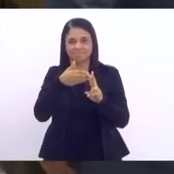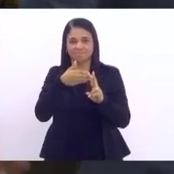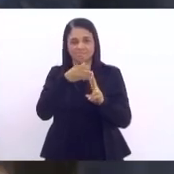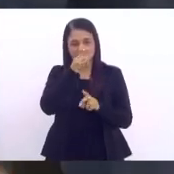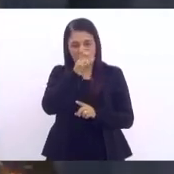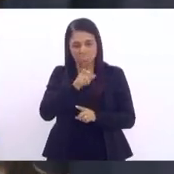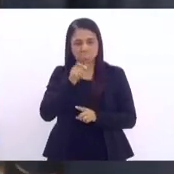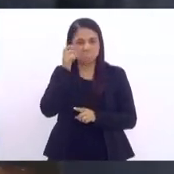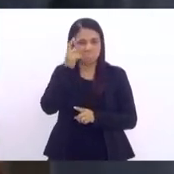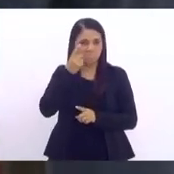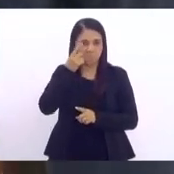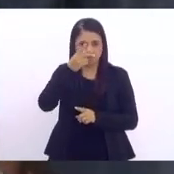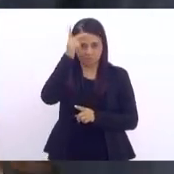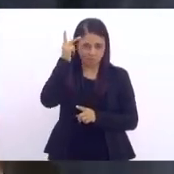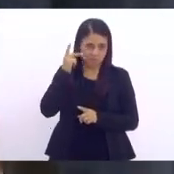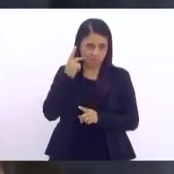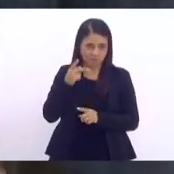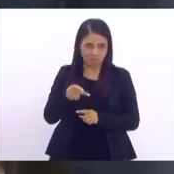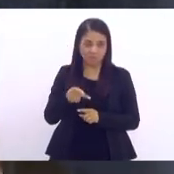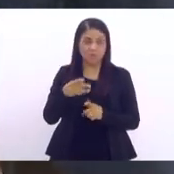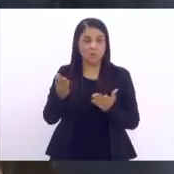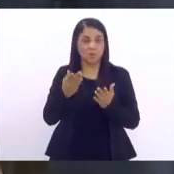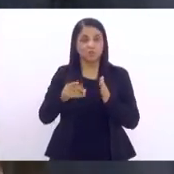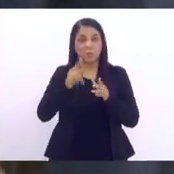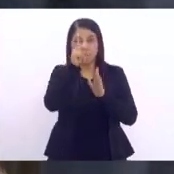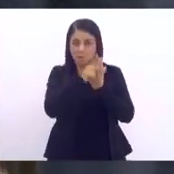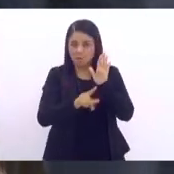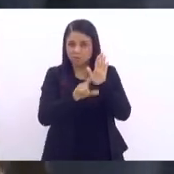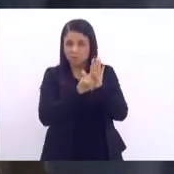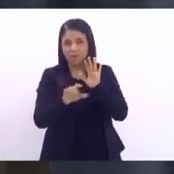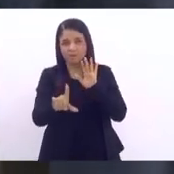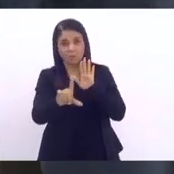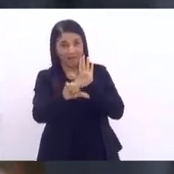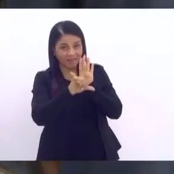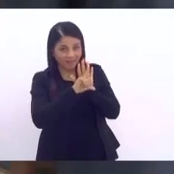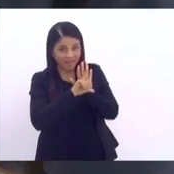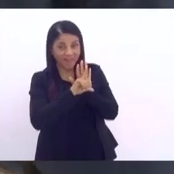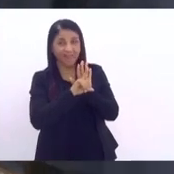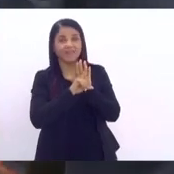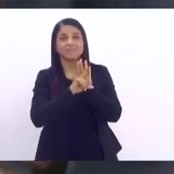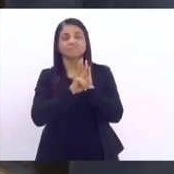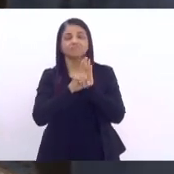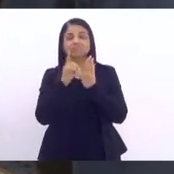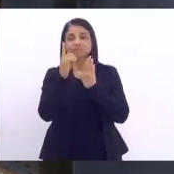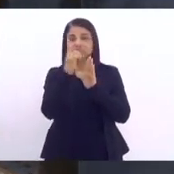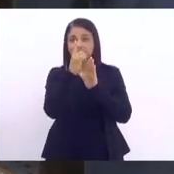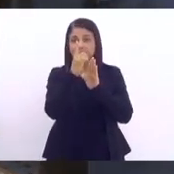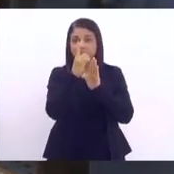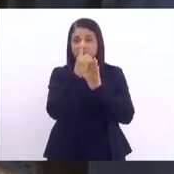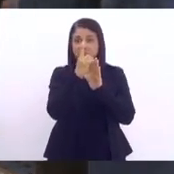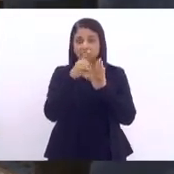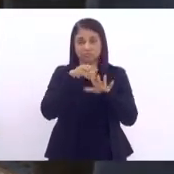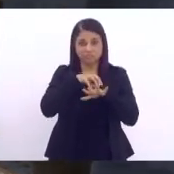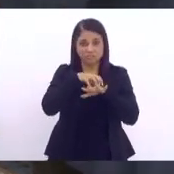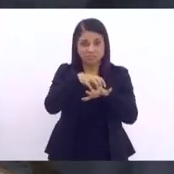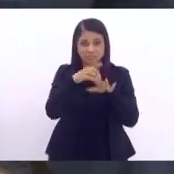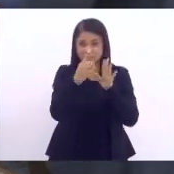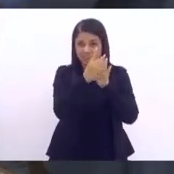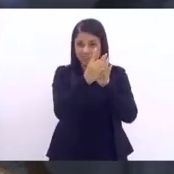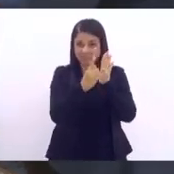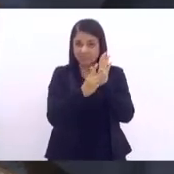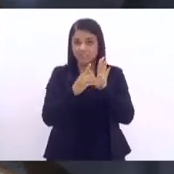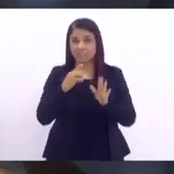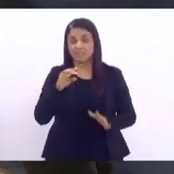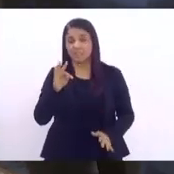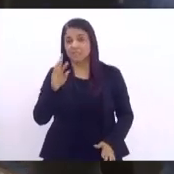nós temos hoje, que fala sobre trânsito, são do deputado Luiz Paulo, e não só nesse tema, mas em outros